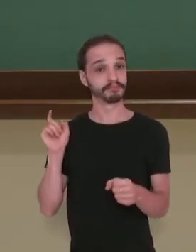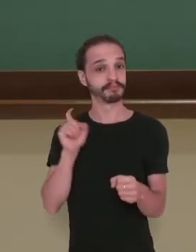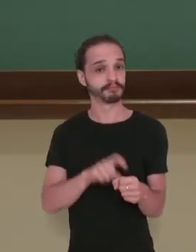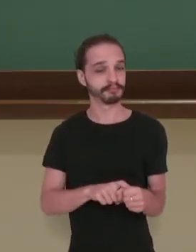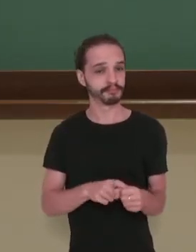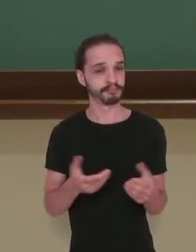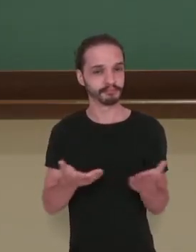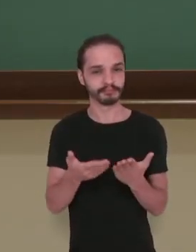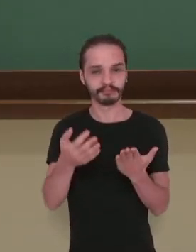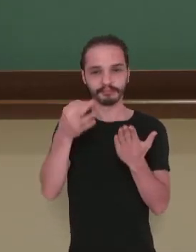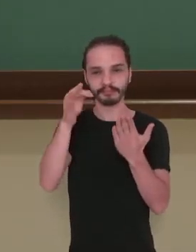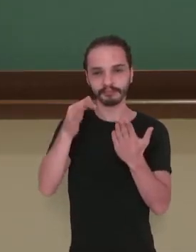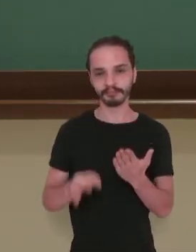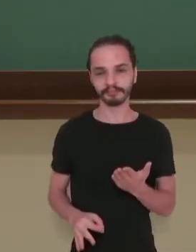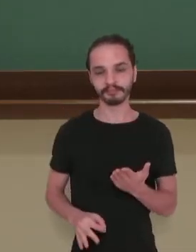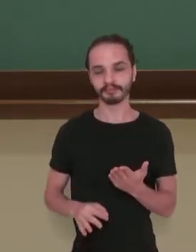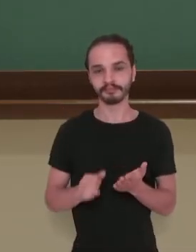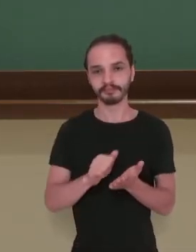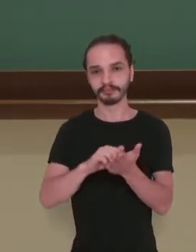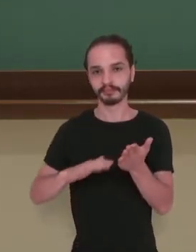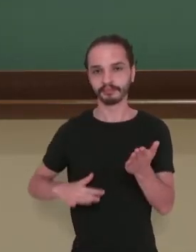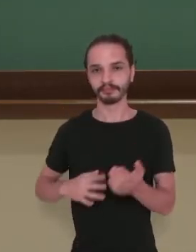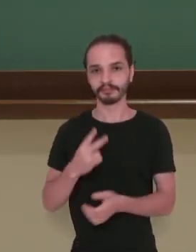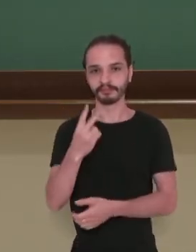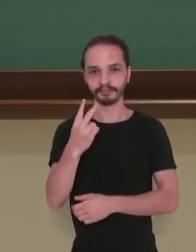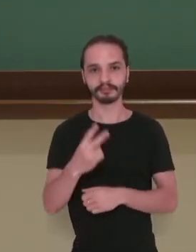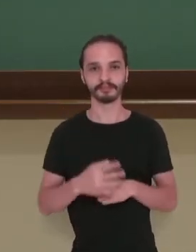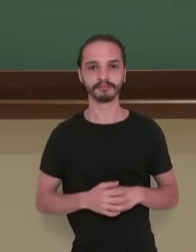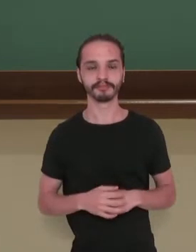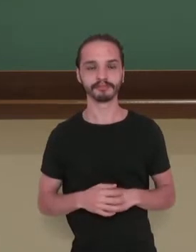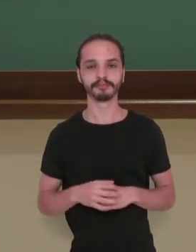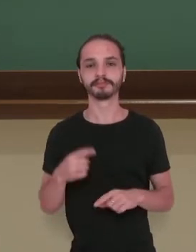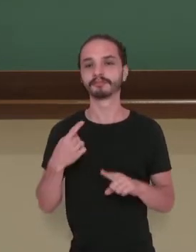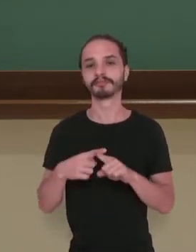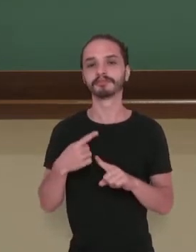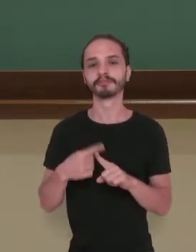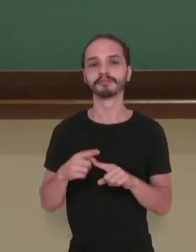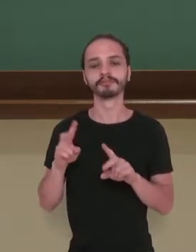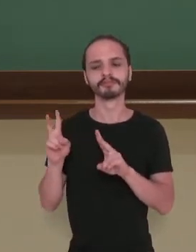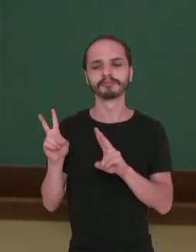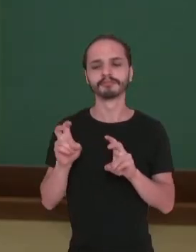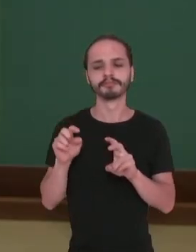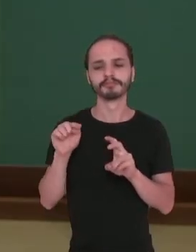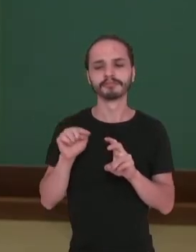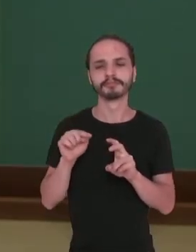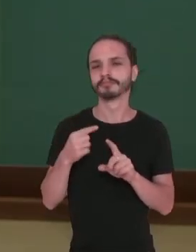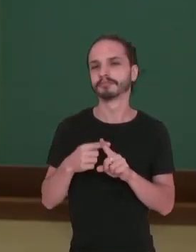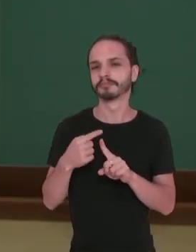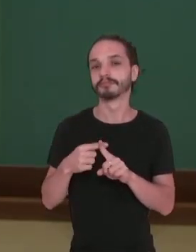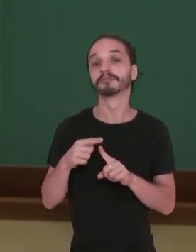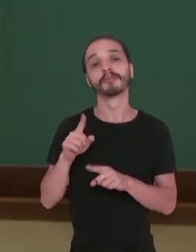Voltei, gabaritar contigo a atividade 2. Por que o trecho está entre aspas? Então,